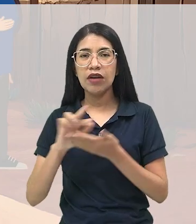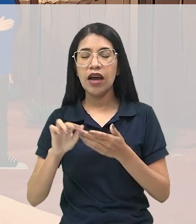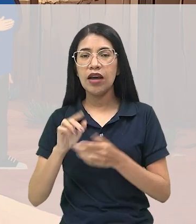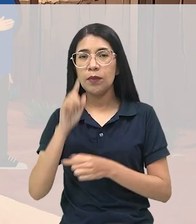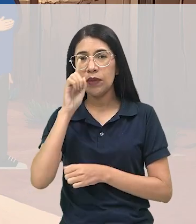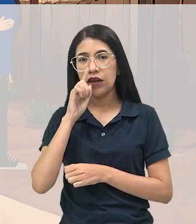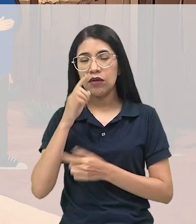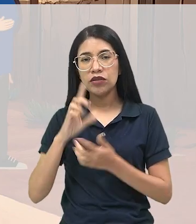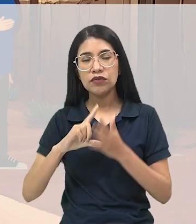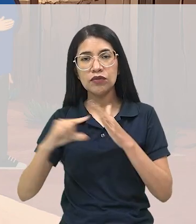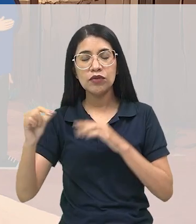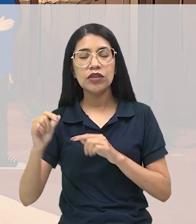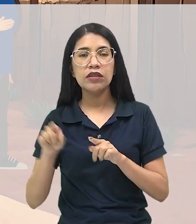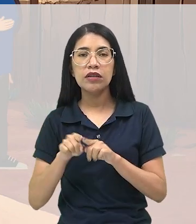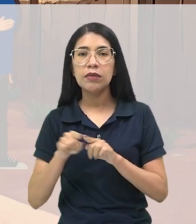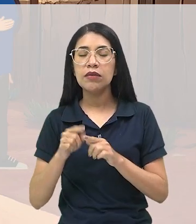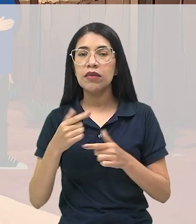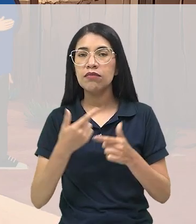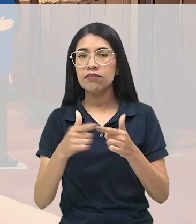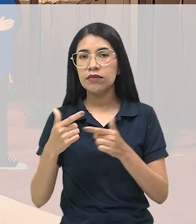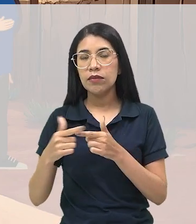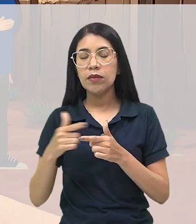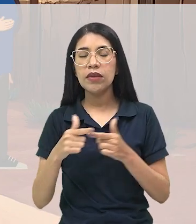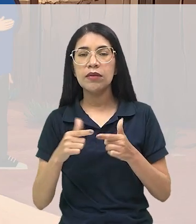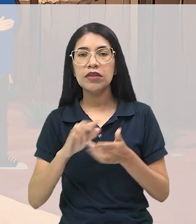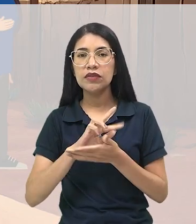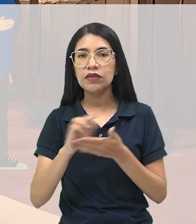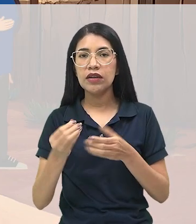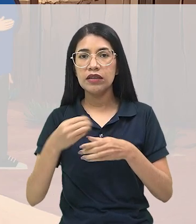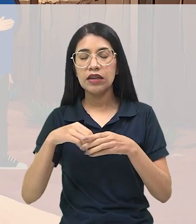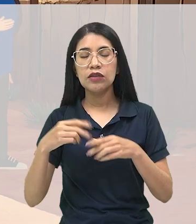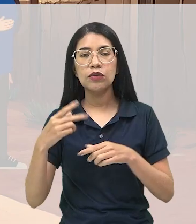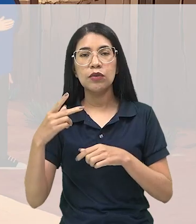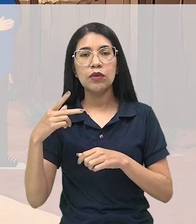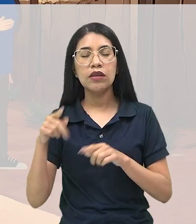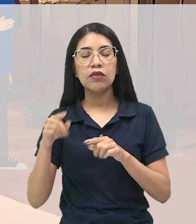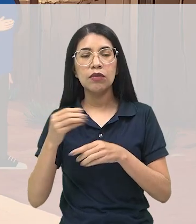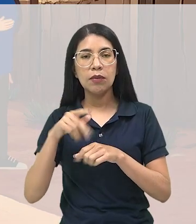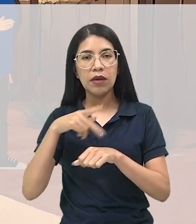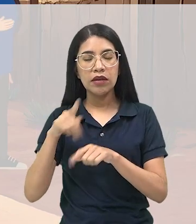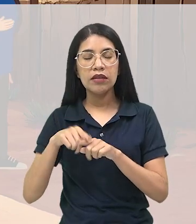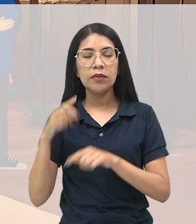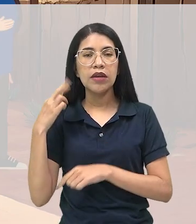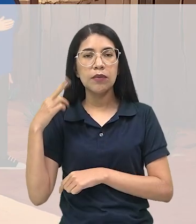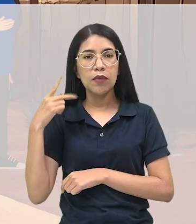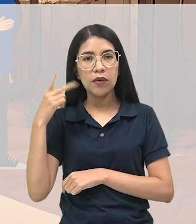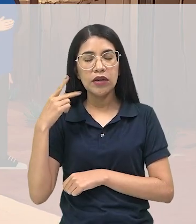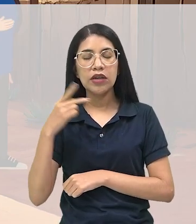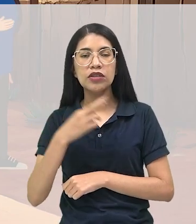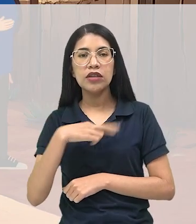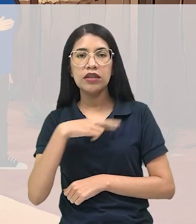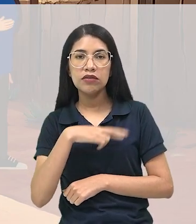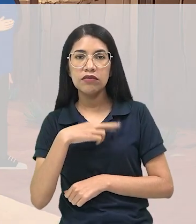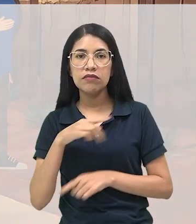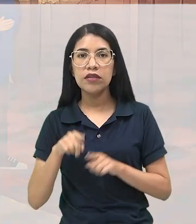seu país por causa de conflitos e guerras, perseguições políticas, religiosas e de outros